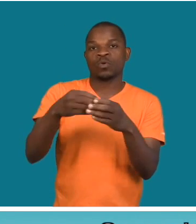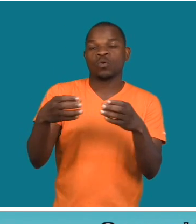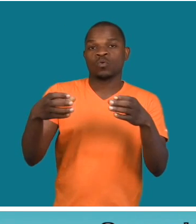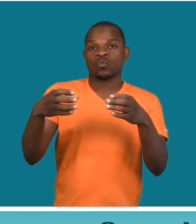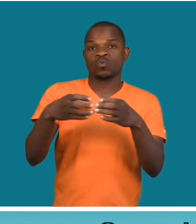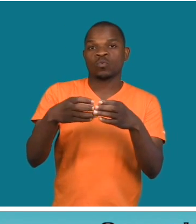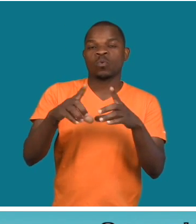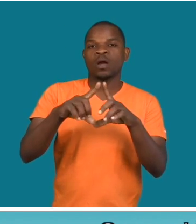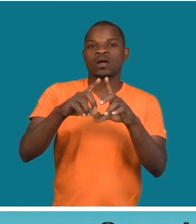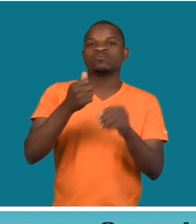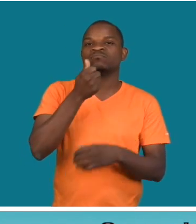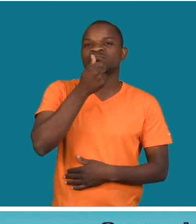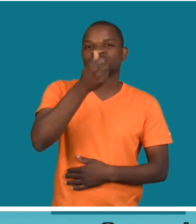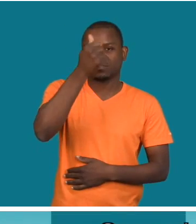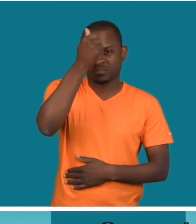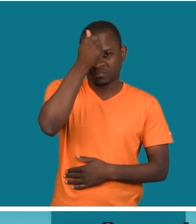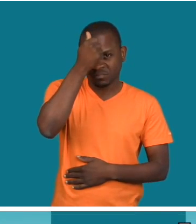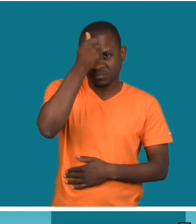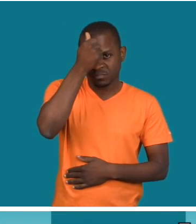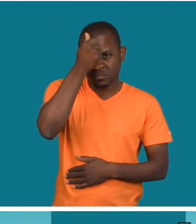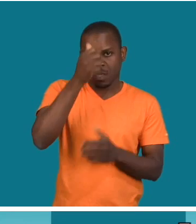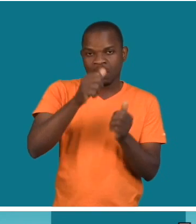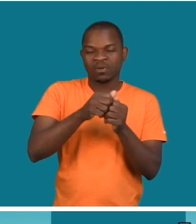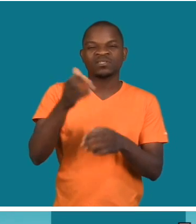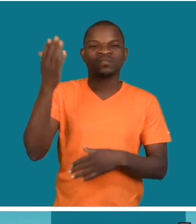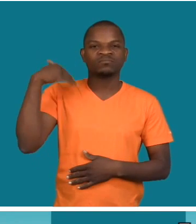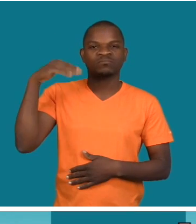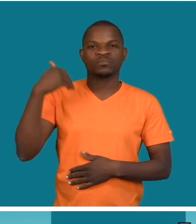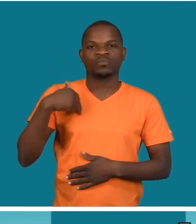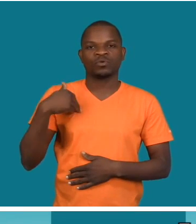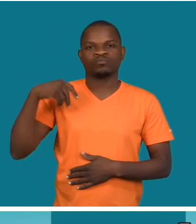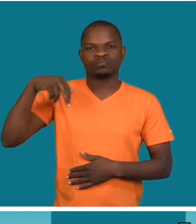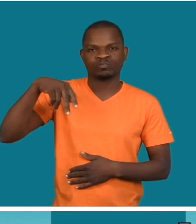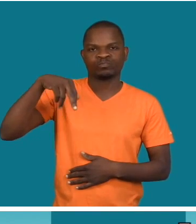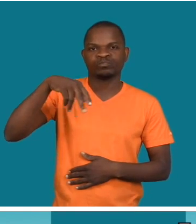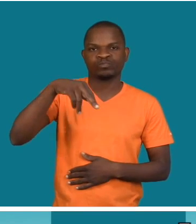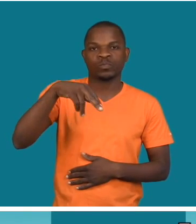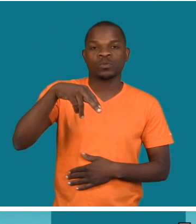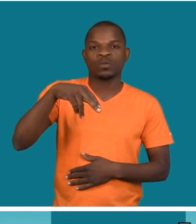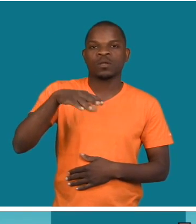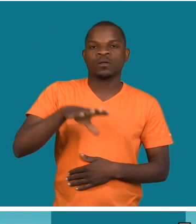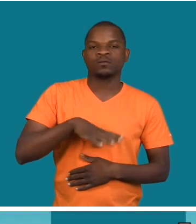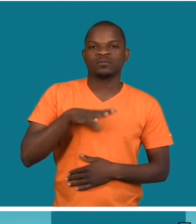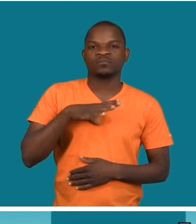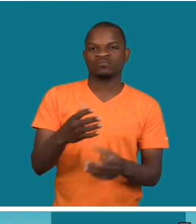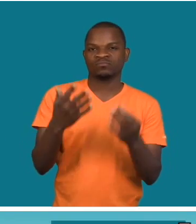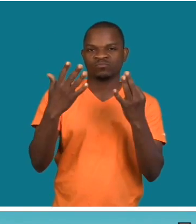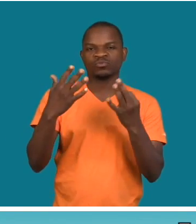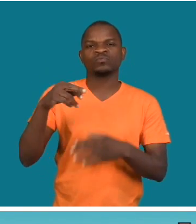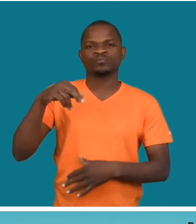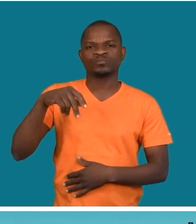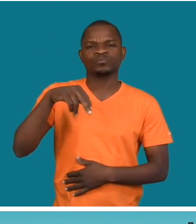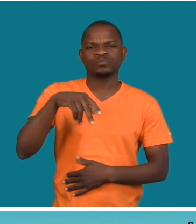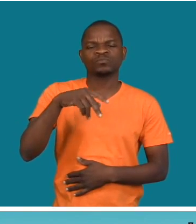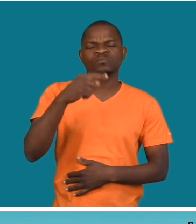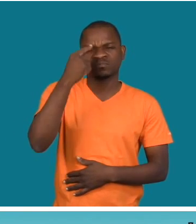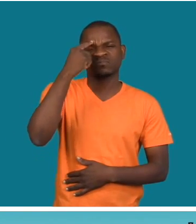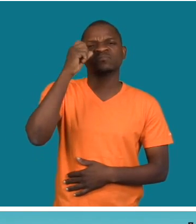de infantaria motorizada em Buane. E eu a caminho da escola, na altura, tinha 8 anos de idade,